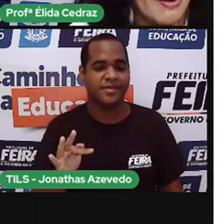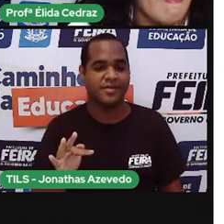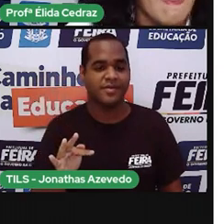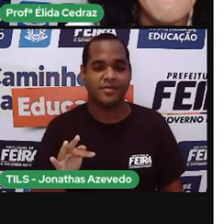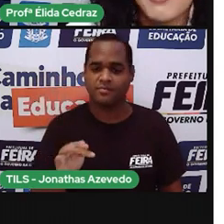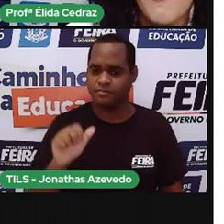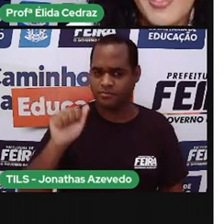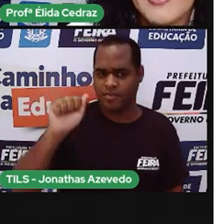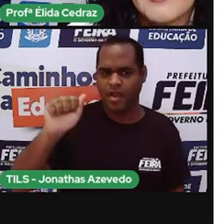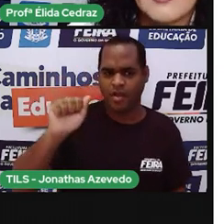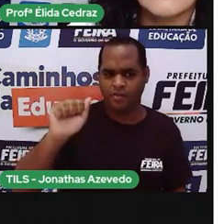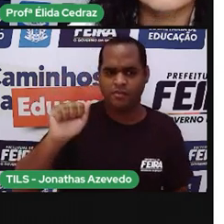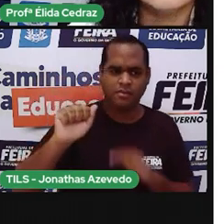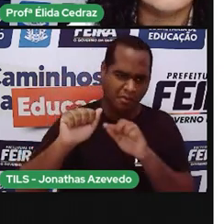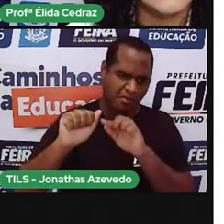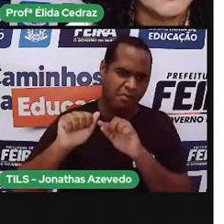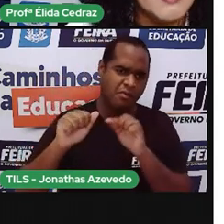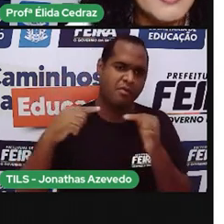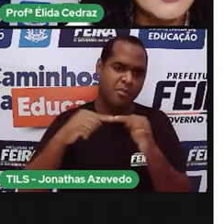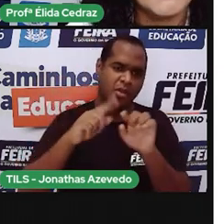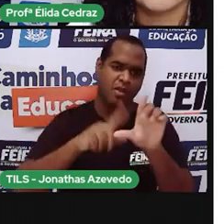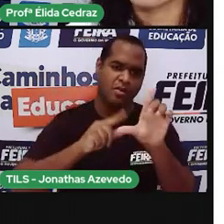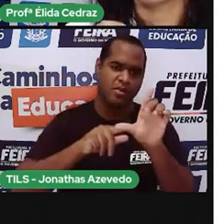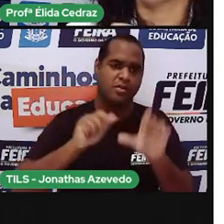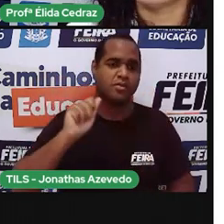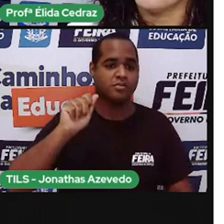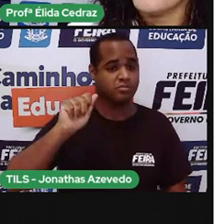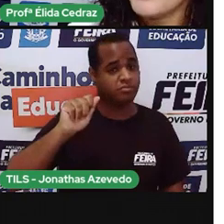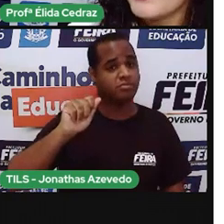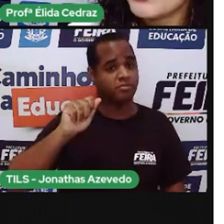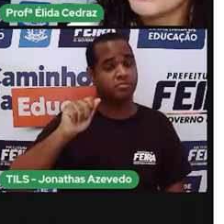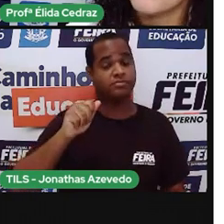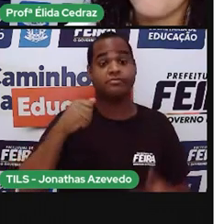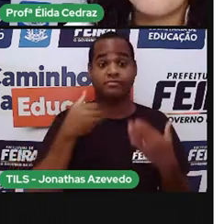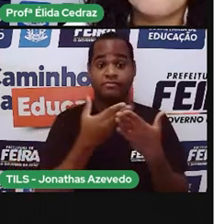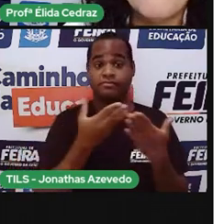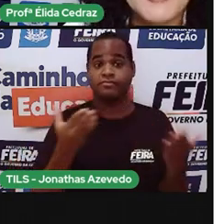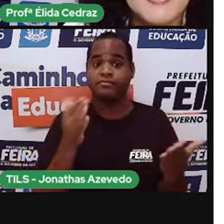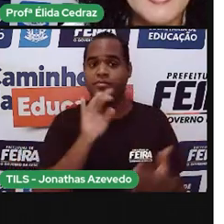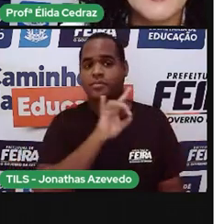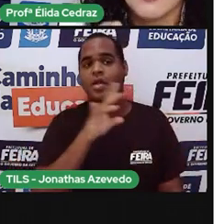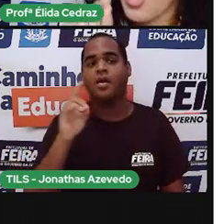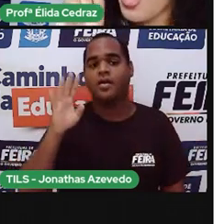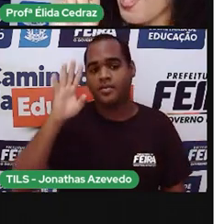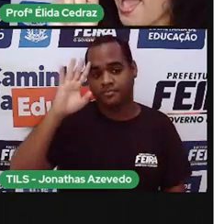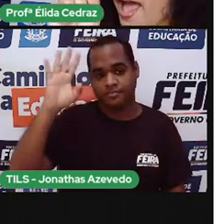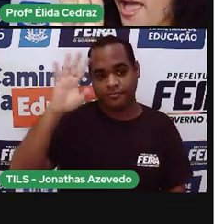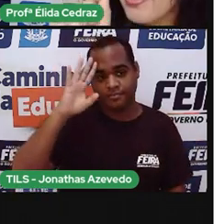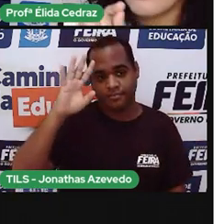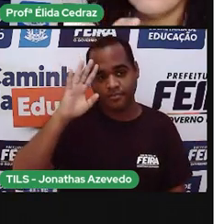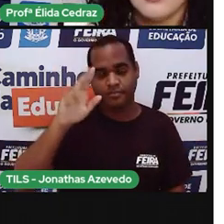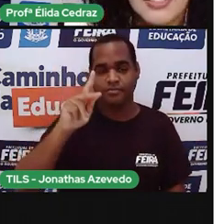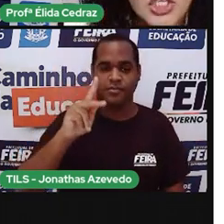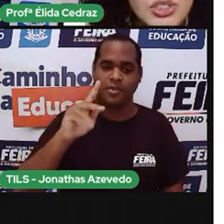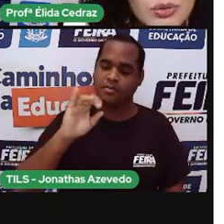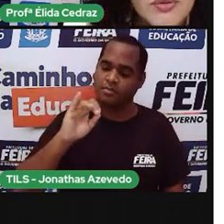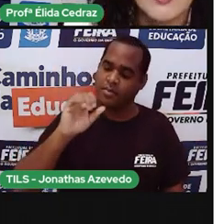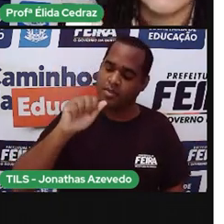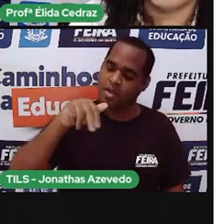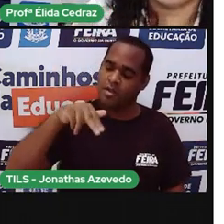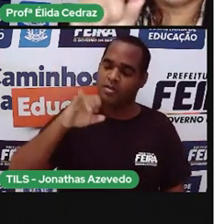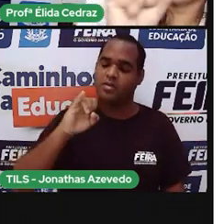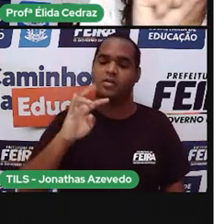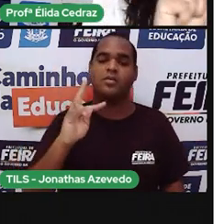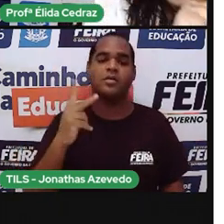A letra A, pro Ébida. Isso mesmo. Por isso, pi, a,